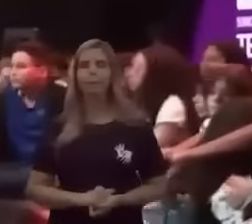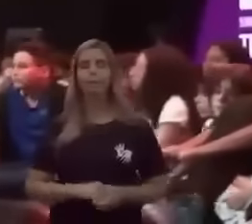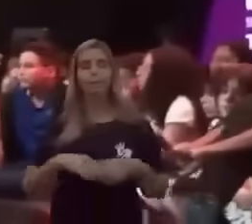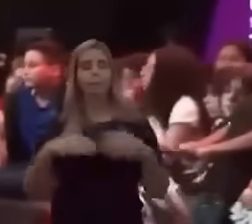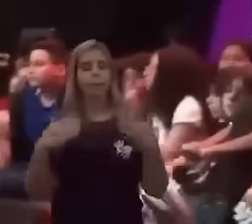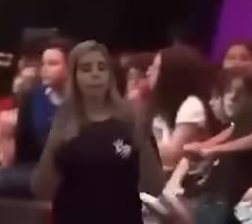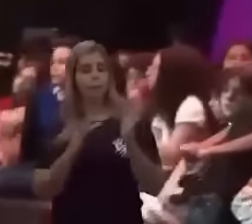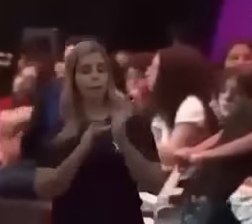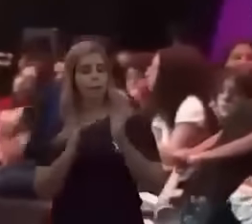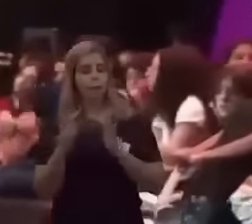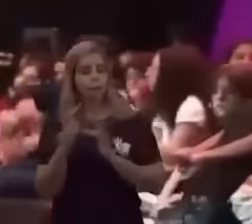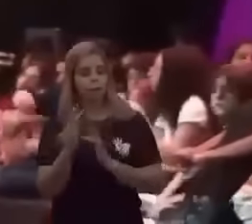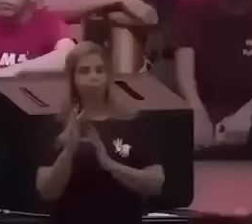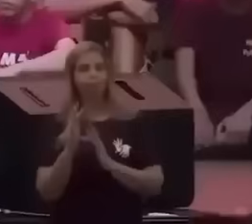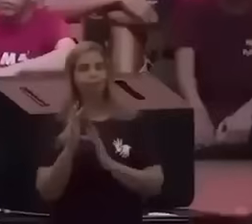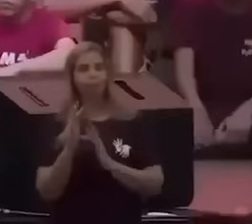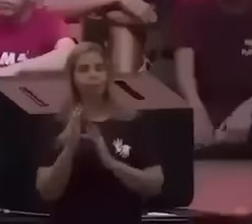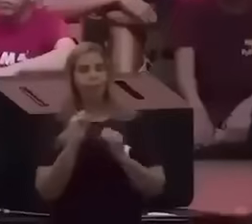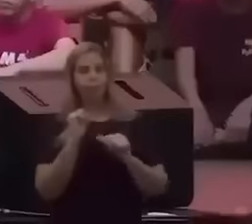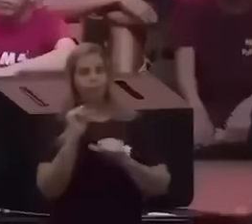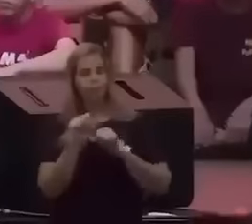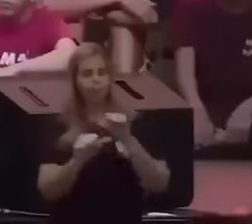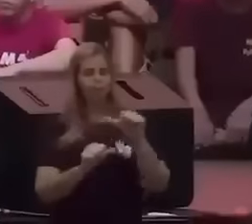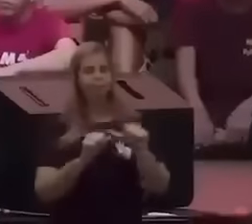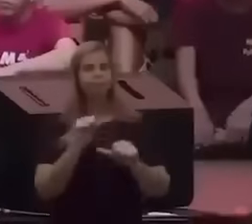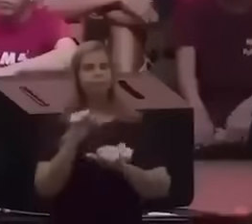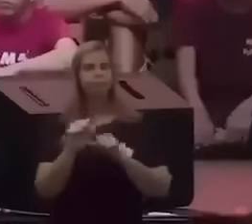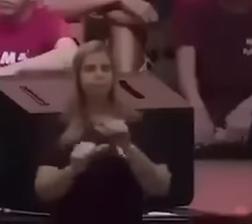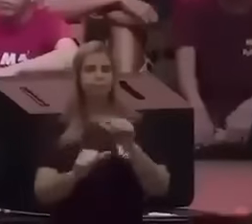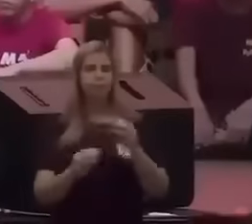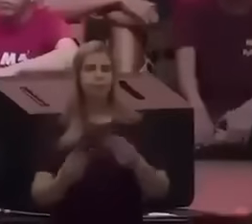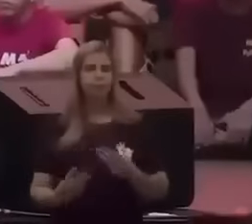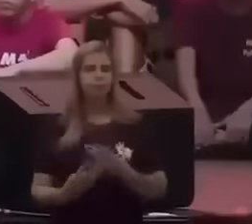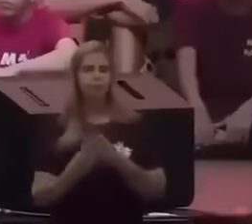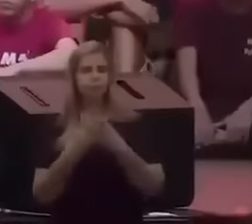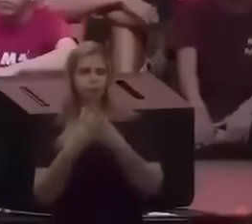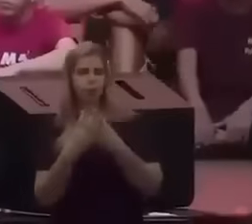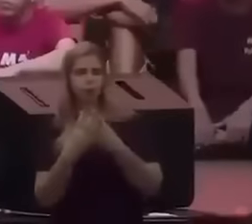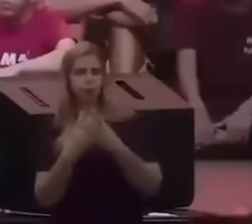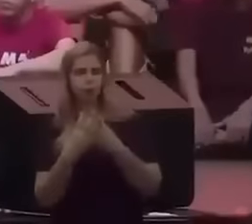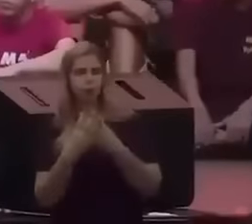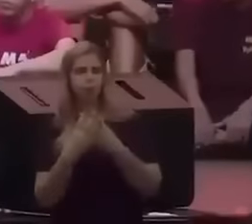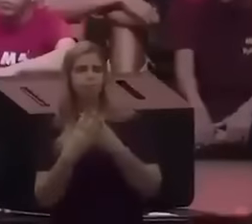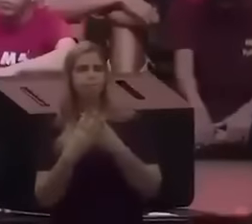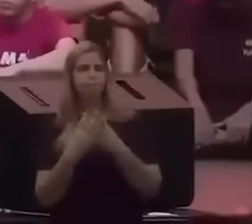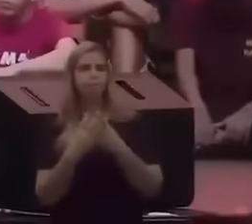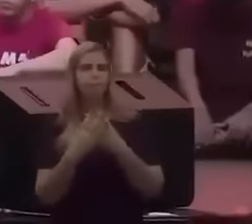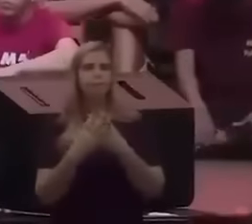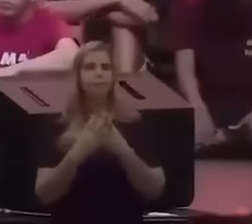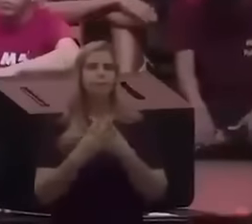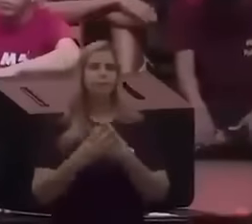Naquela noite Jesus faz uma grande transição do judaísmo para o cristianismo,